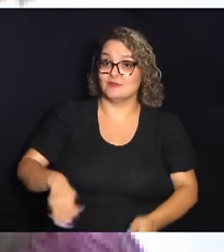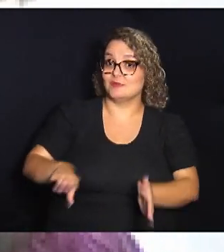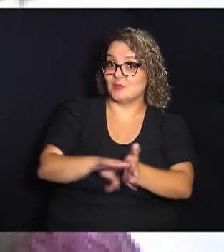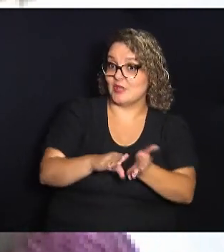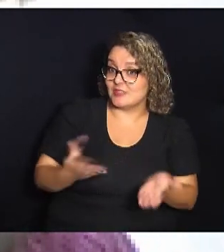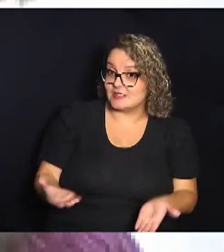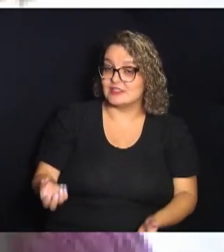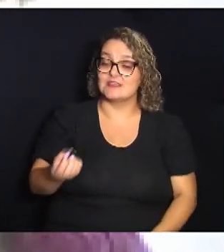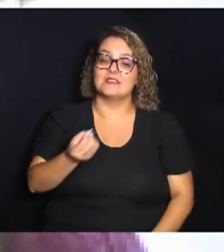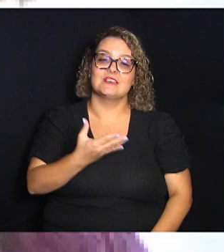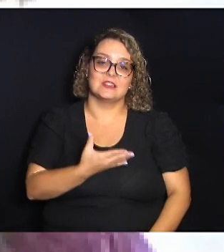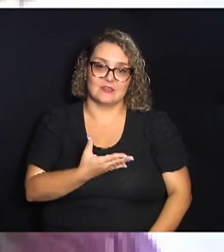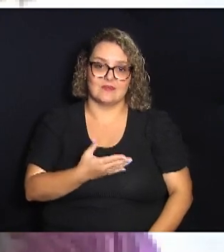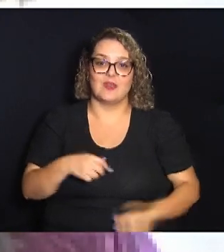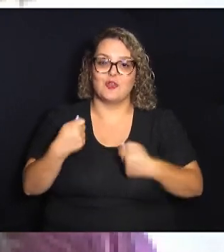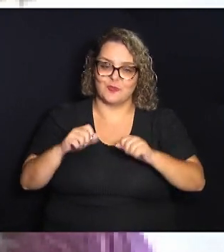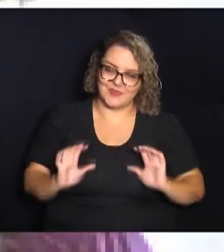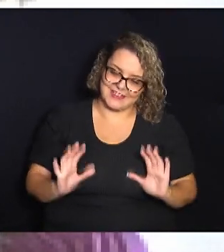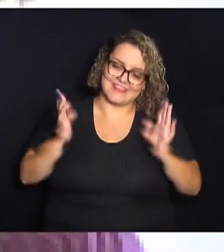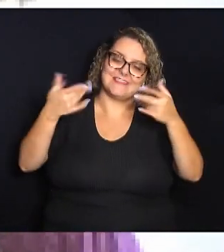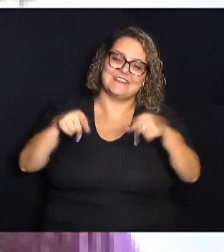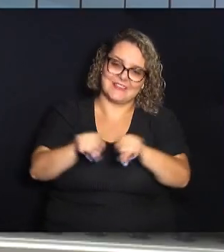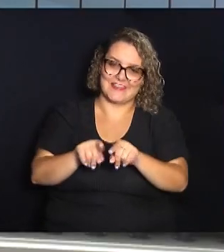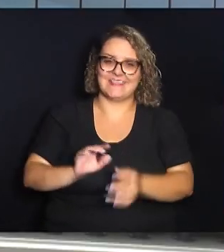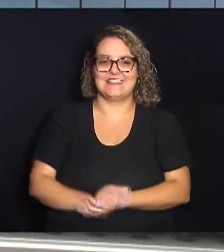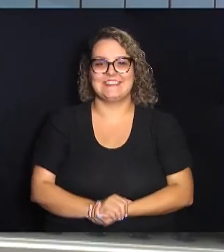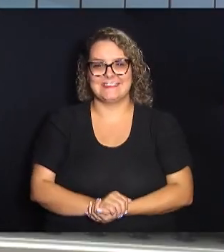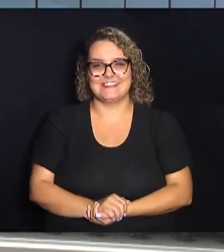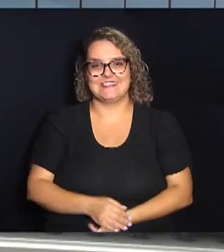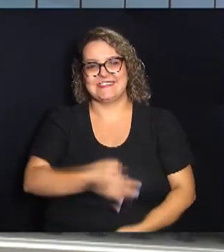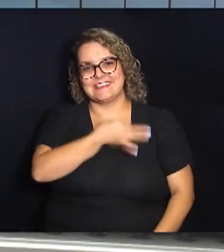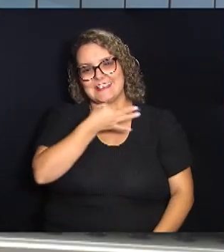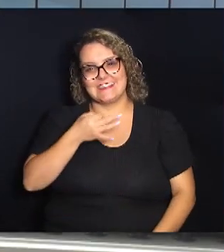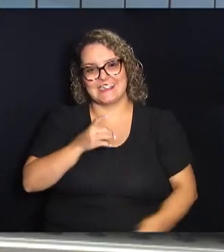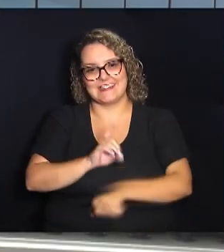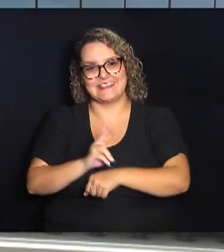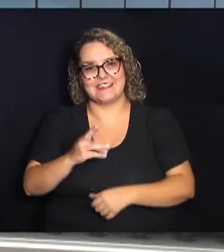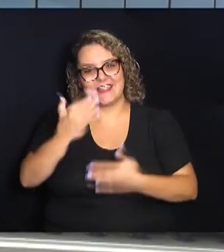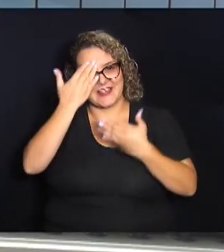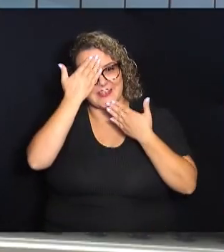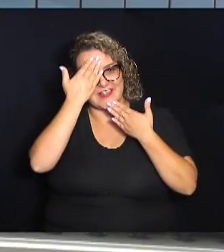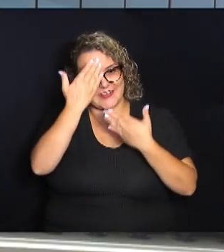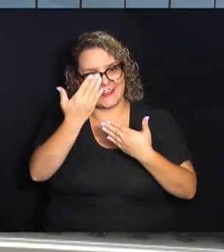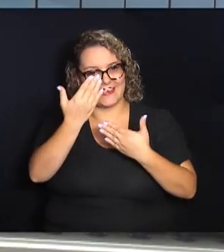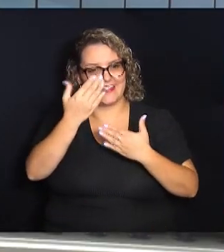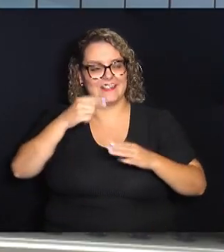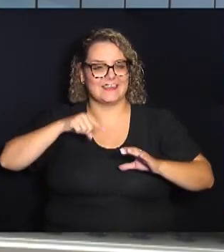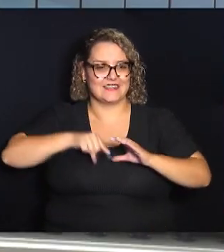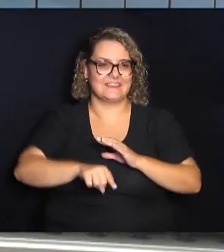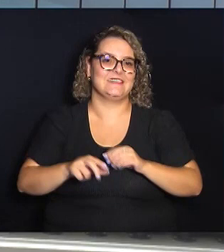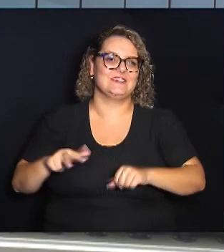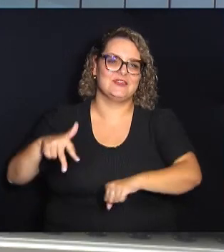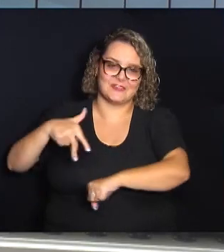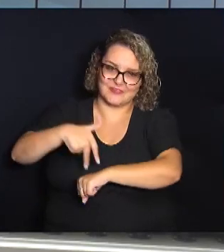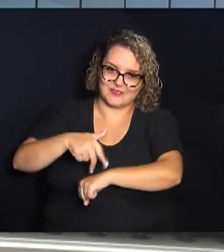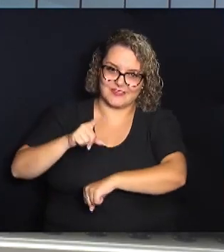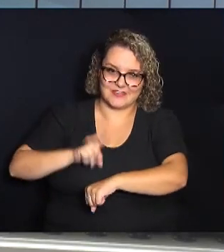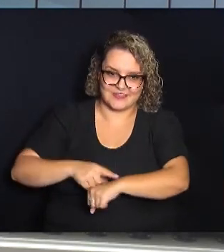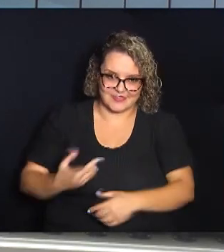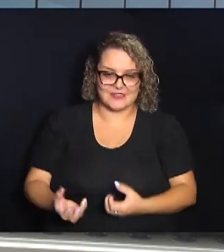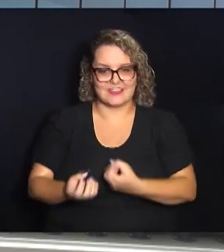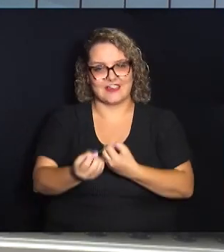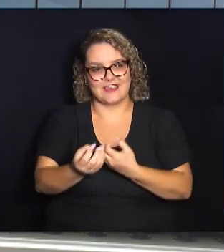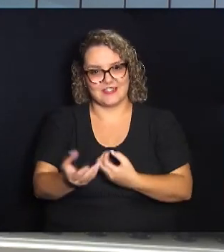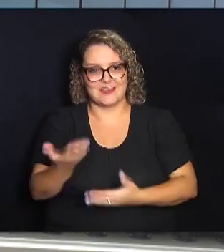novas fases, elas têm que ser celebradas sempre. Tá certo, doutora. Eu agradeço imensamente sua disposição, suas